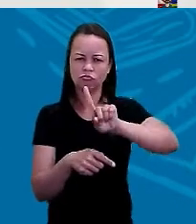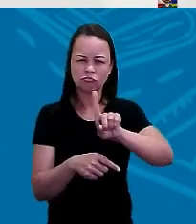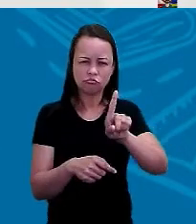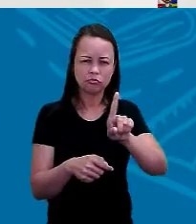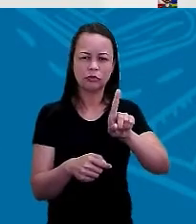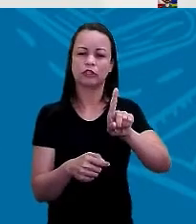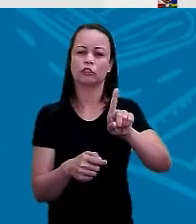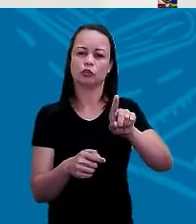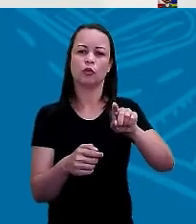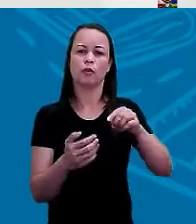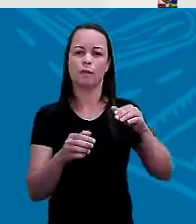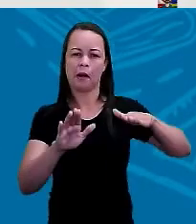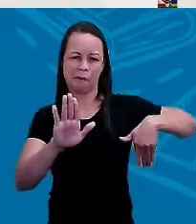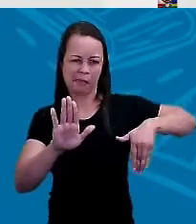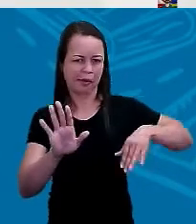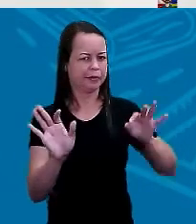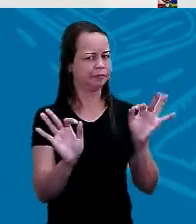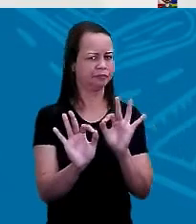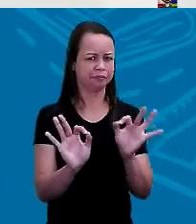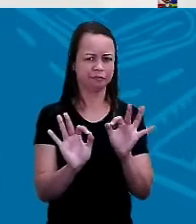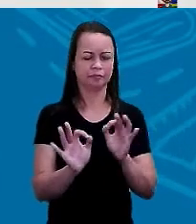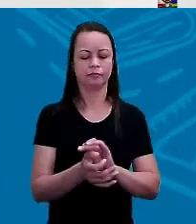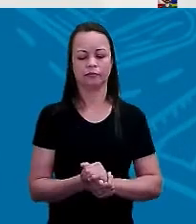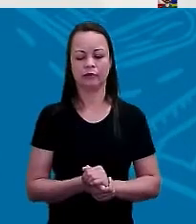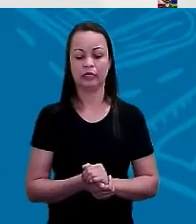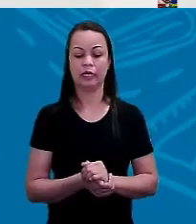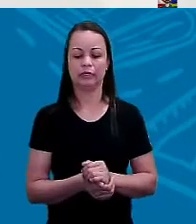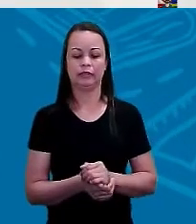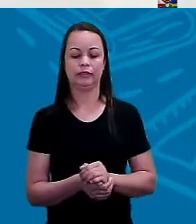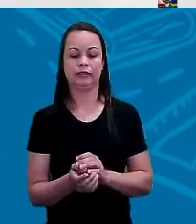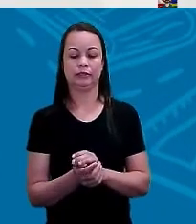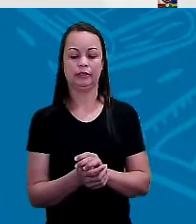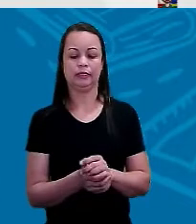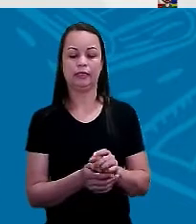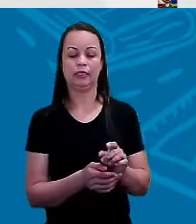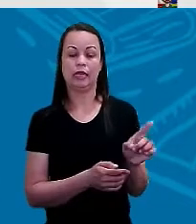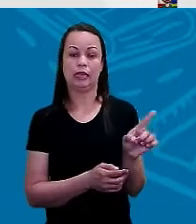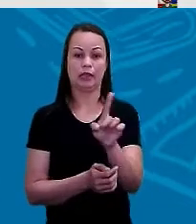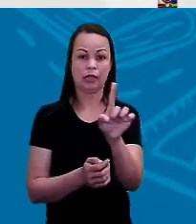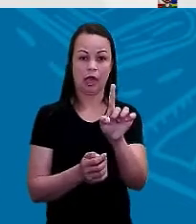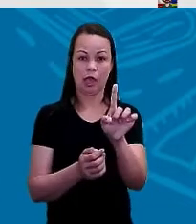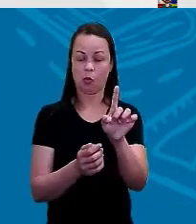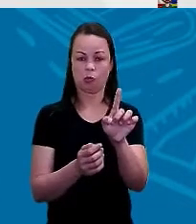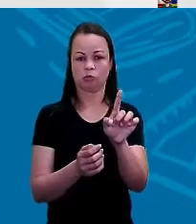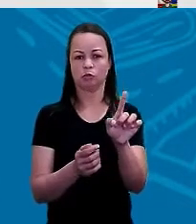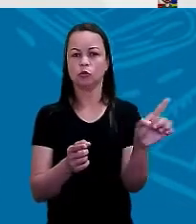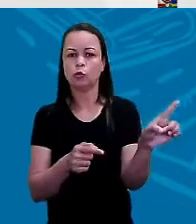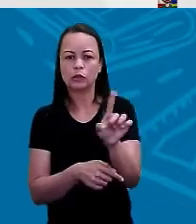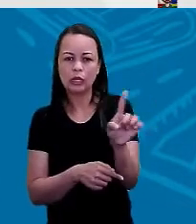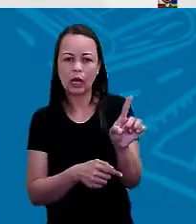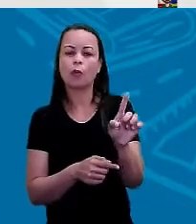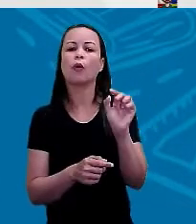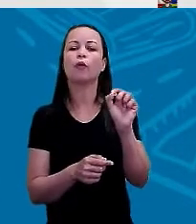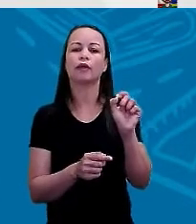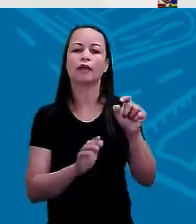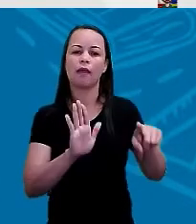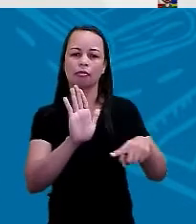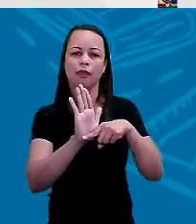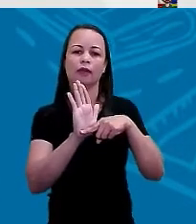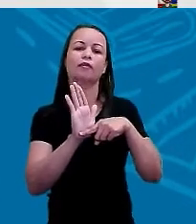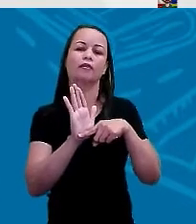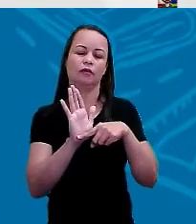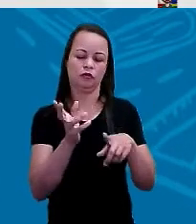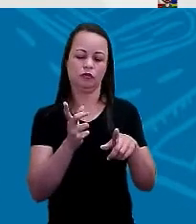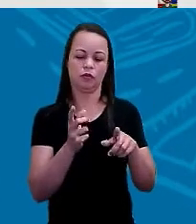estava dirigindo para a praia. Esse não estava é uma forma negativa. Então, observa que antes,